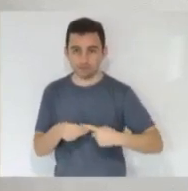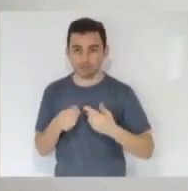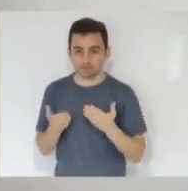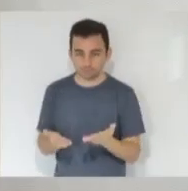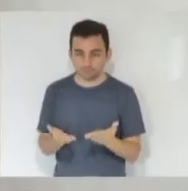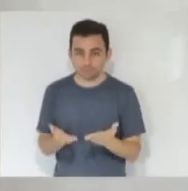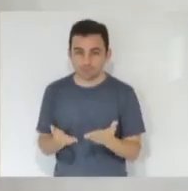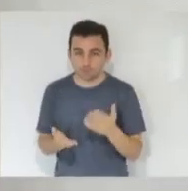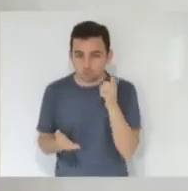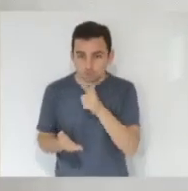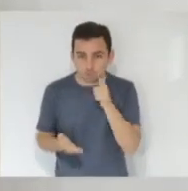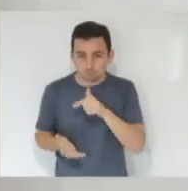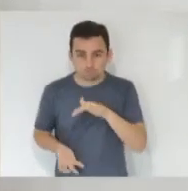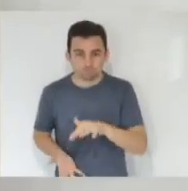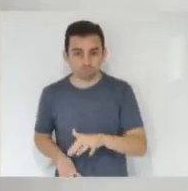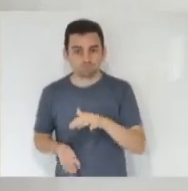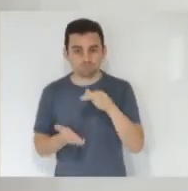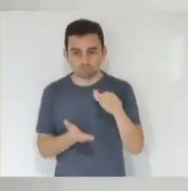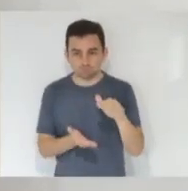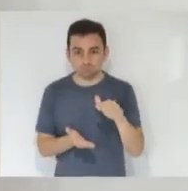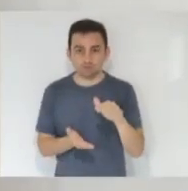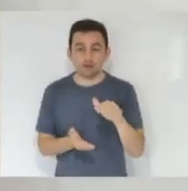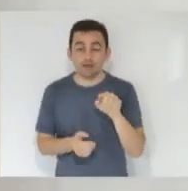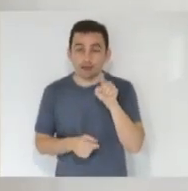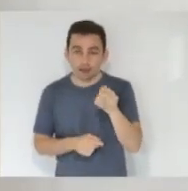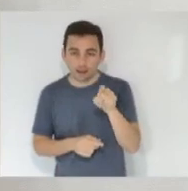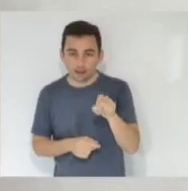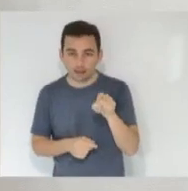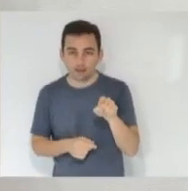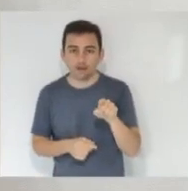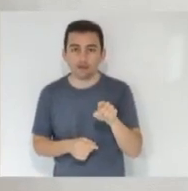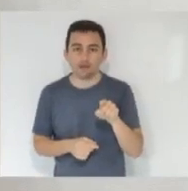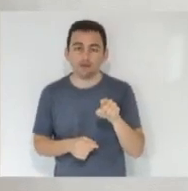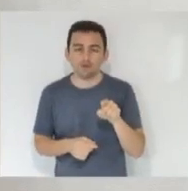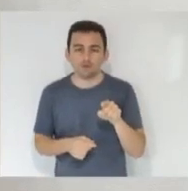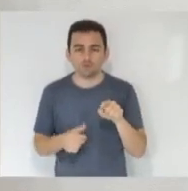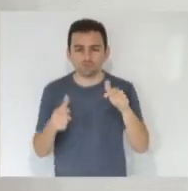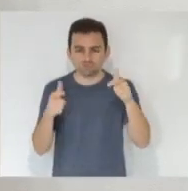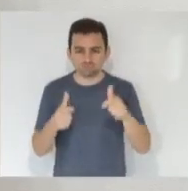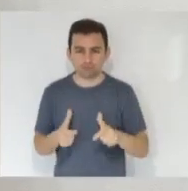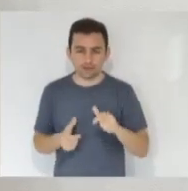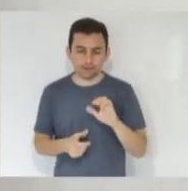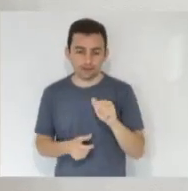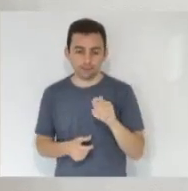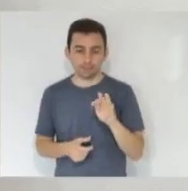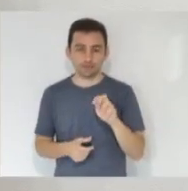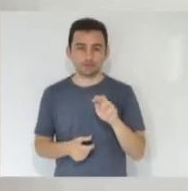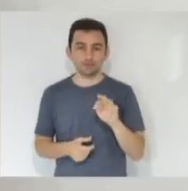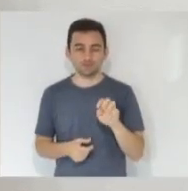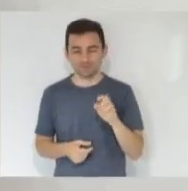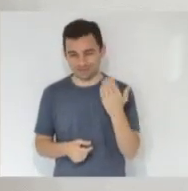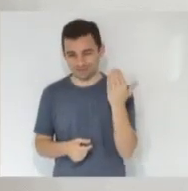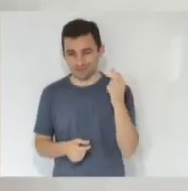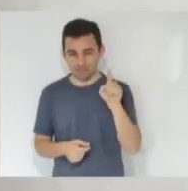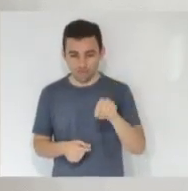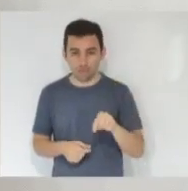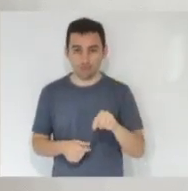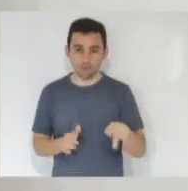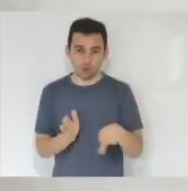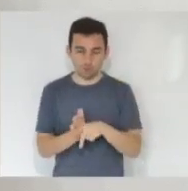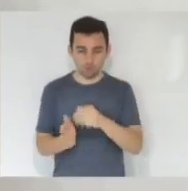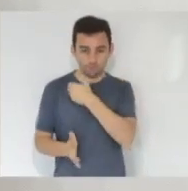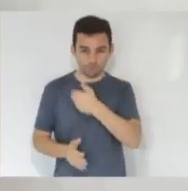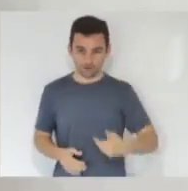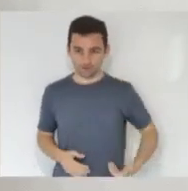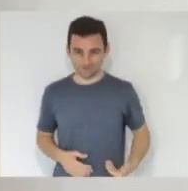chegou a levar ao Palácio do Catete, à época, sede do governo da República Federativa